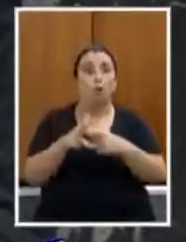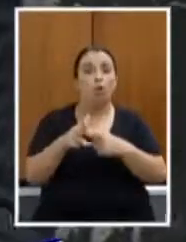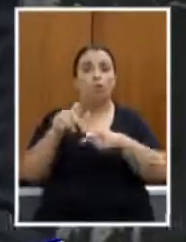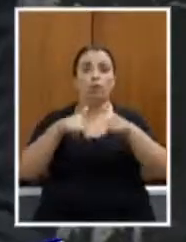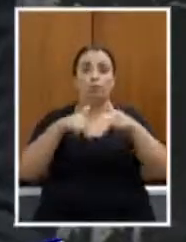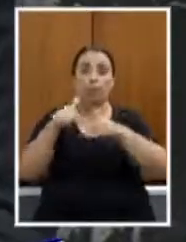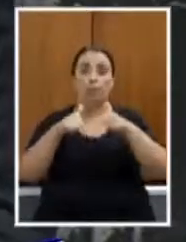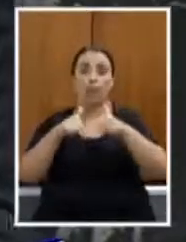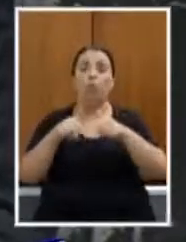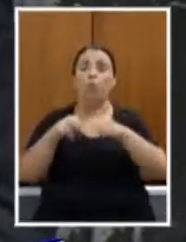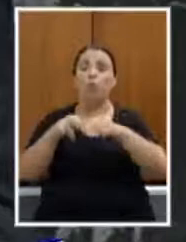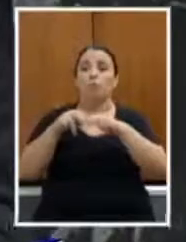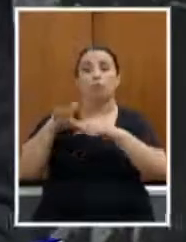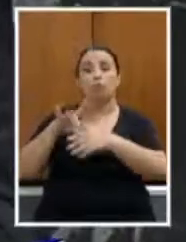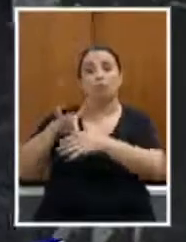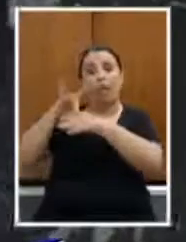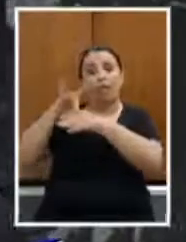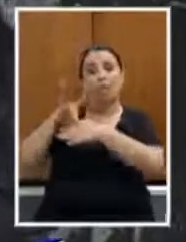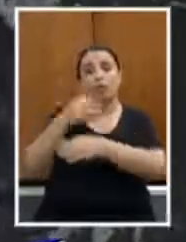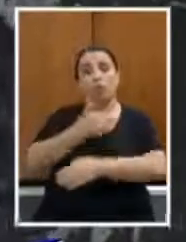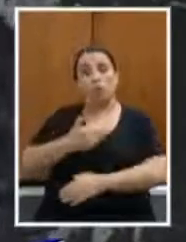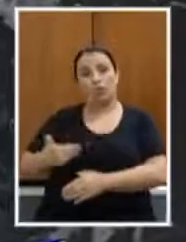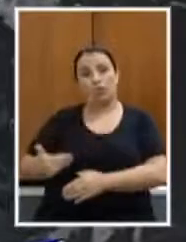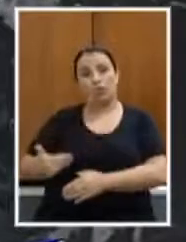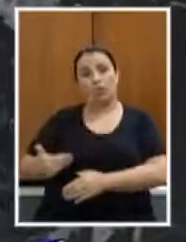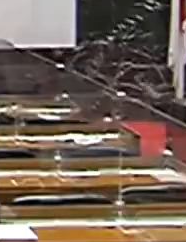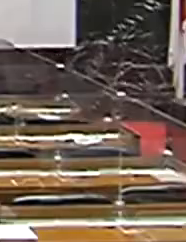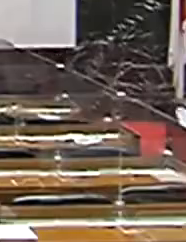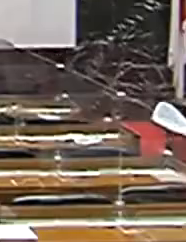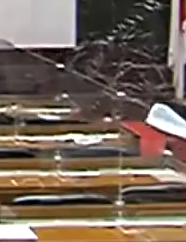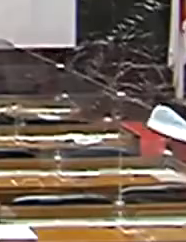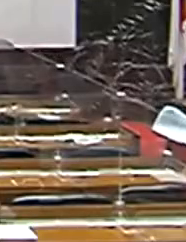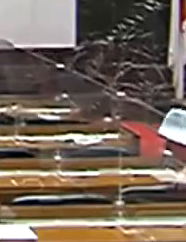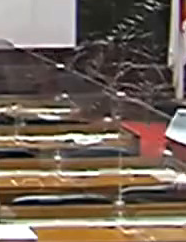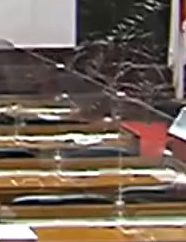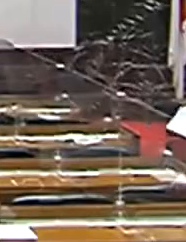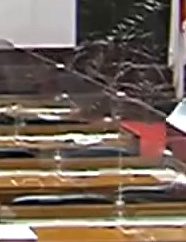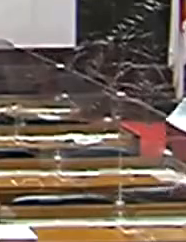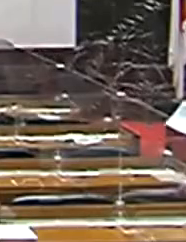do líder do governo, e logo em seguida retornaremos.